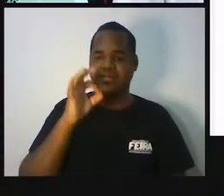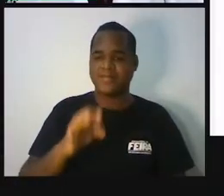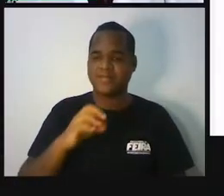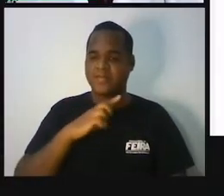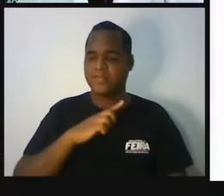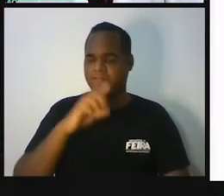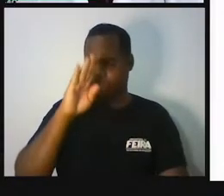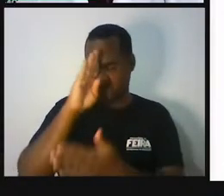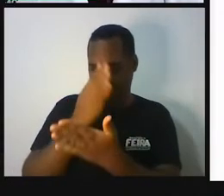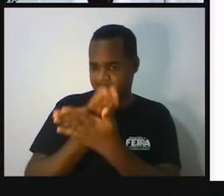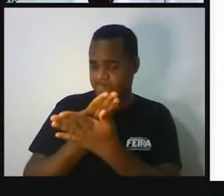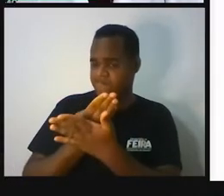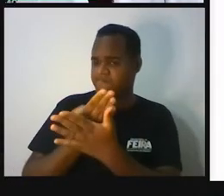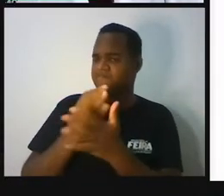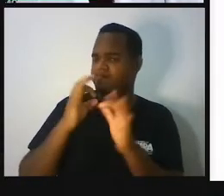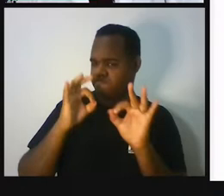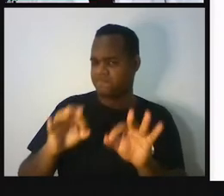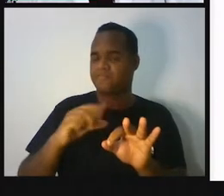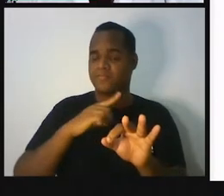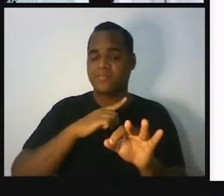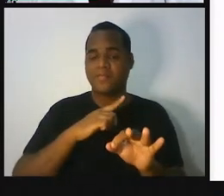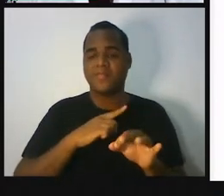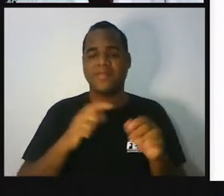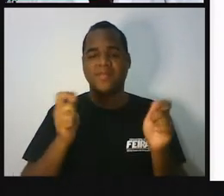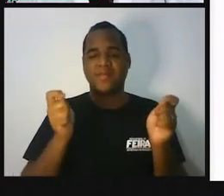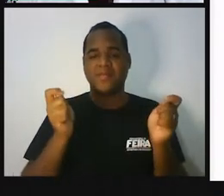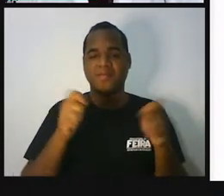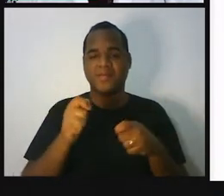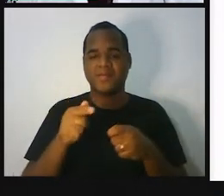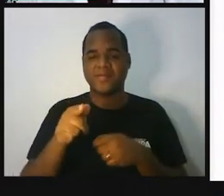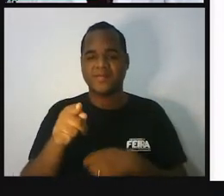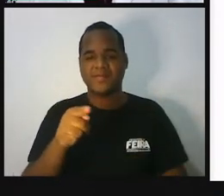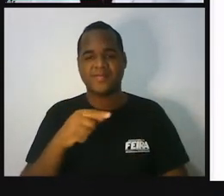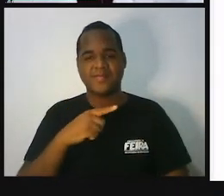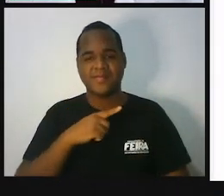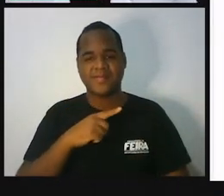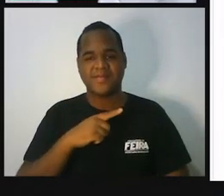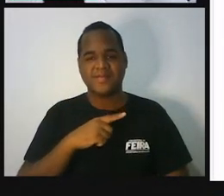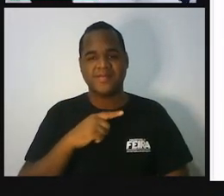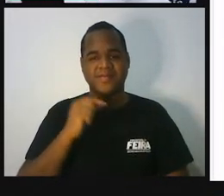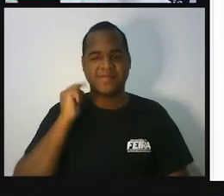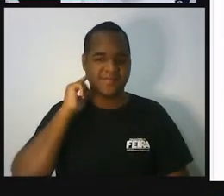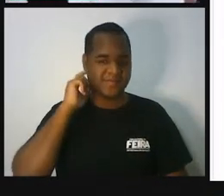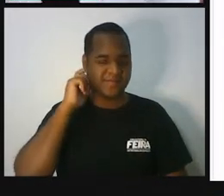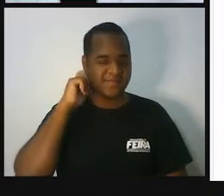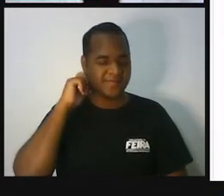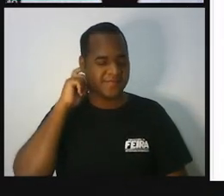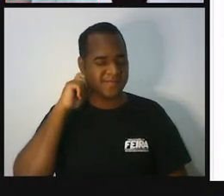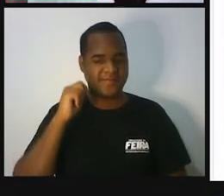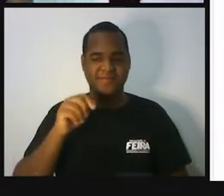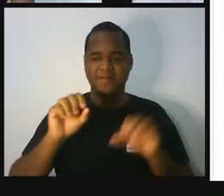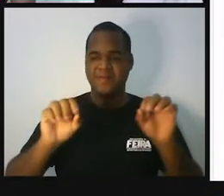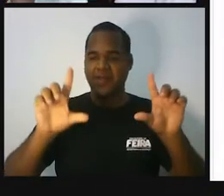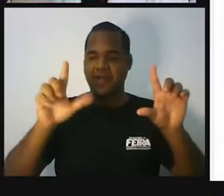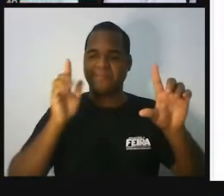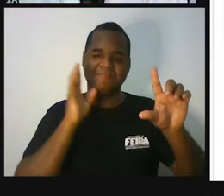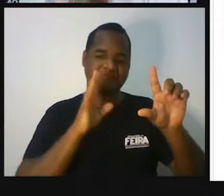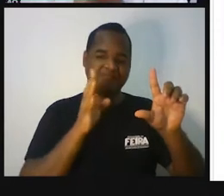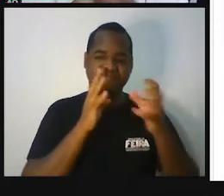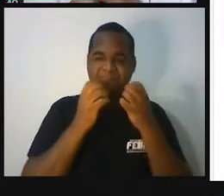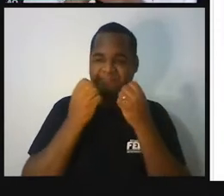confia acredita e tá aí essa nossa tela bacana pessoal